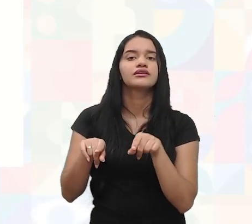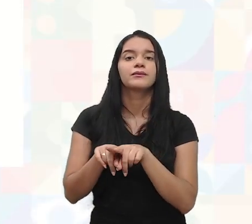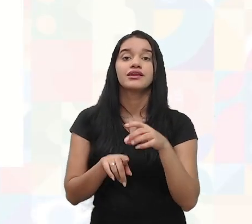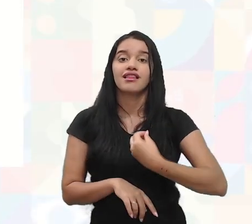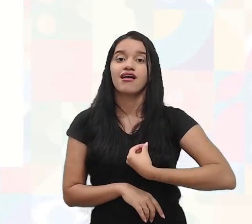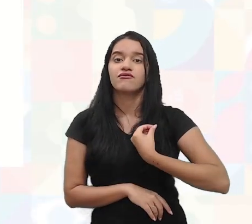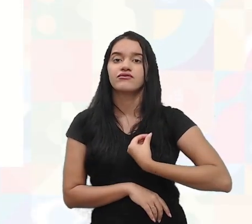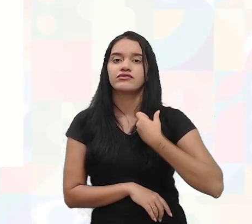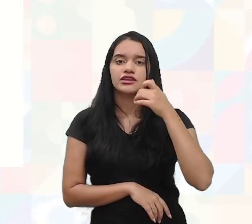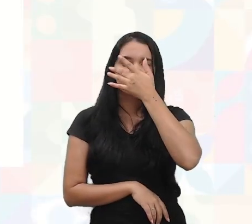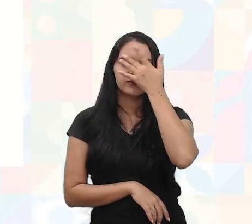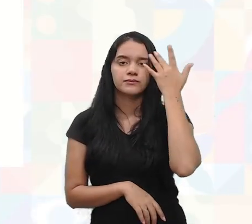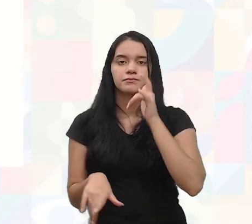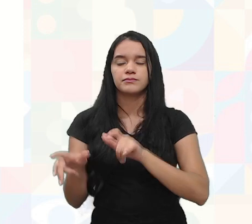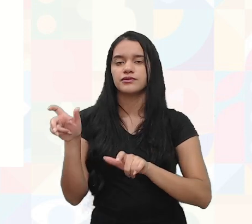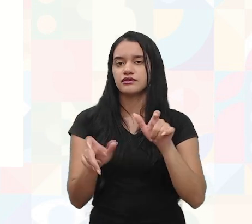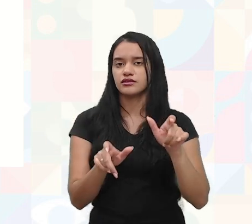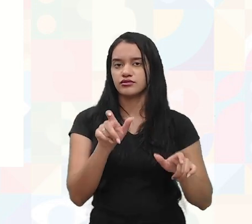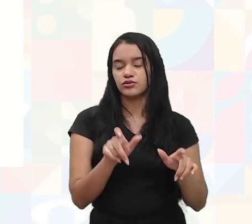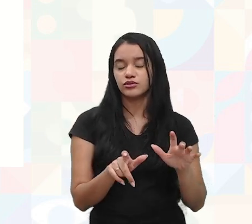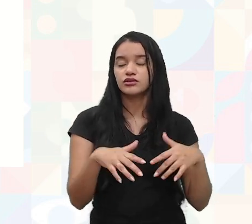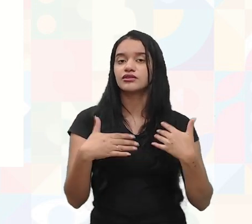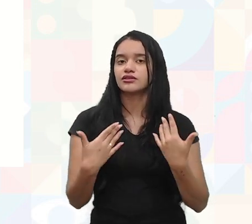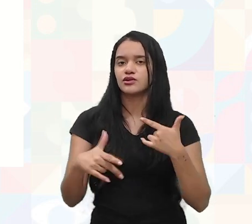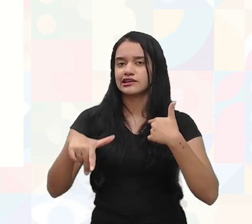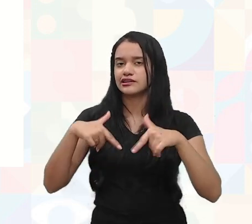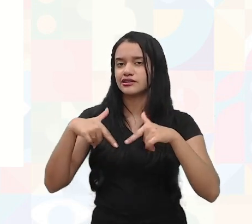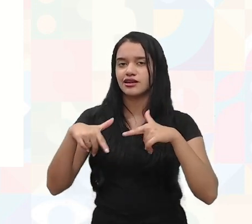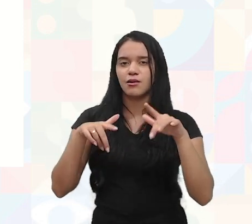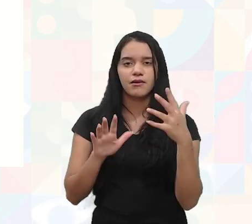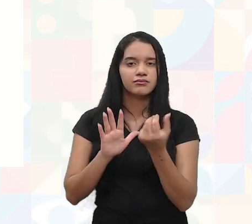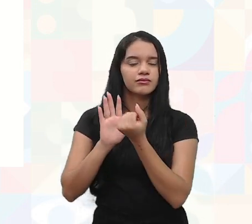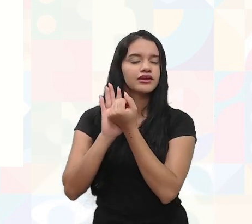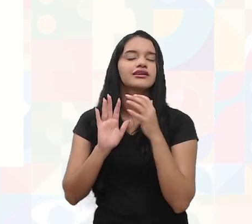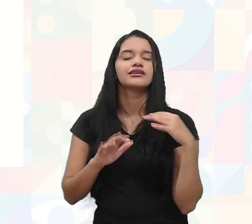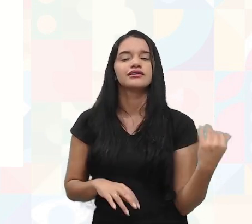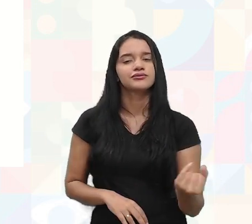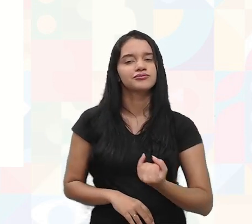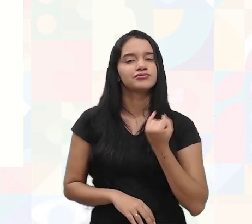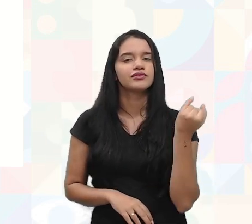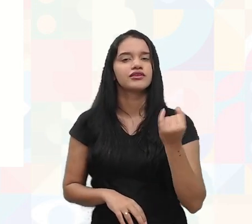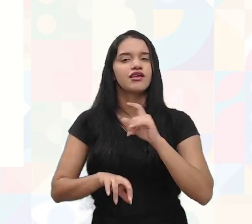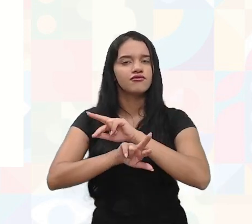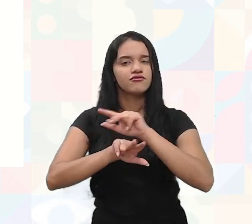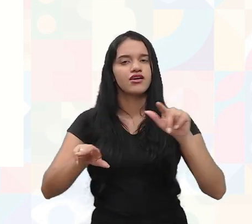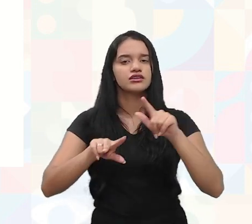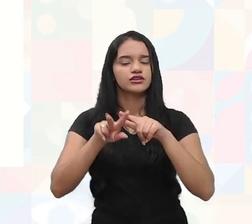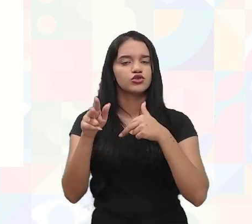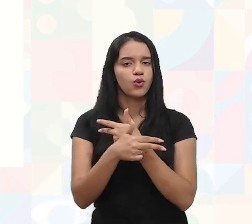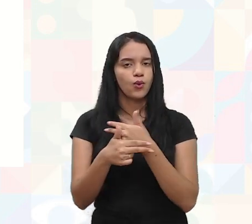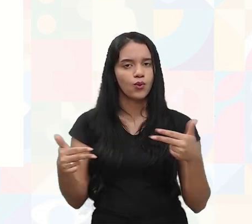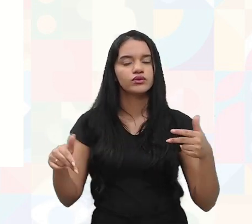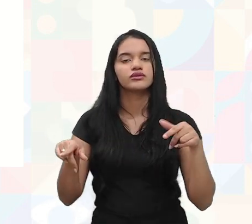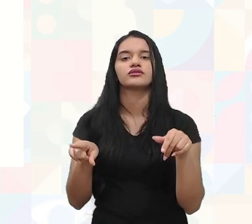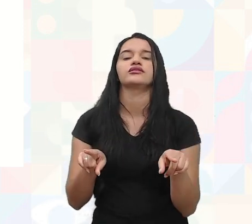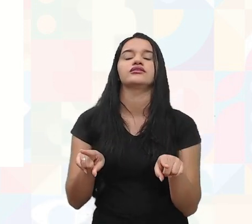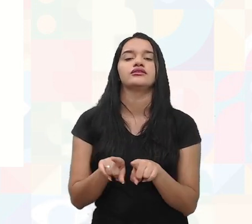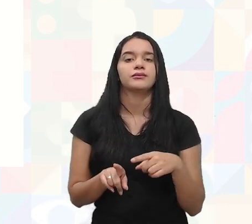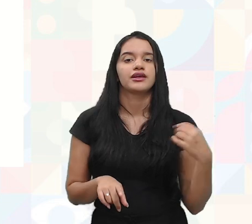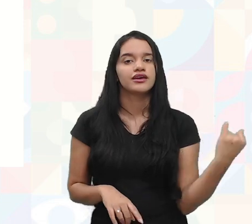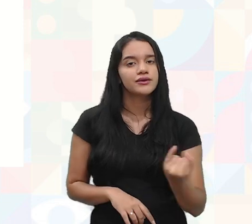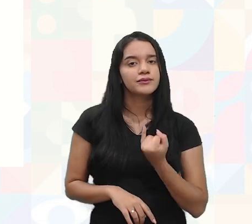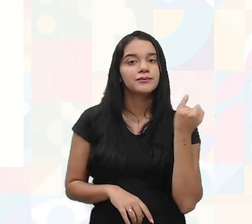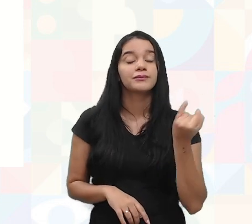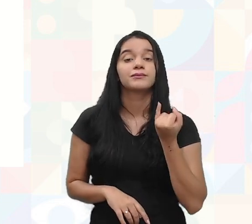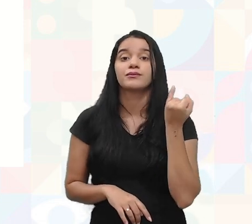das pessoas. Então, esse trabalho do branding é super importante para diversas coisas e também é importante para a